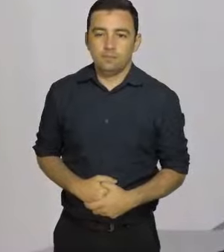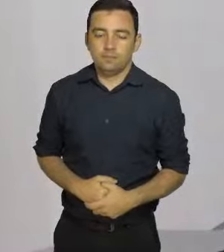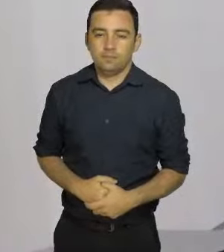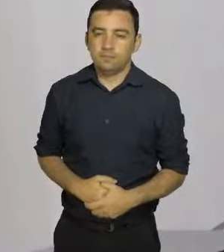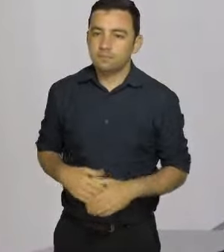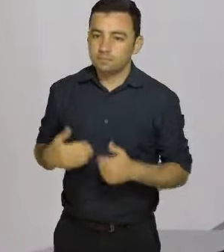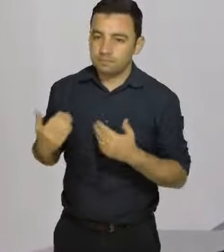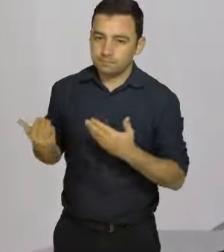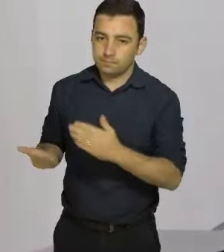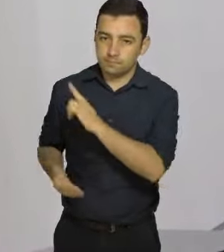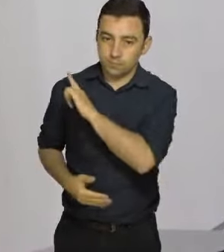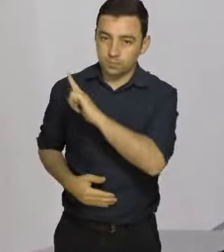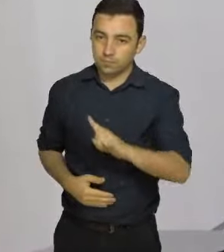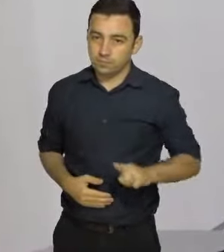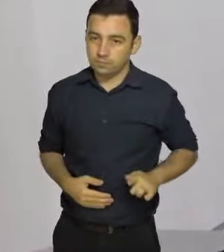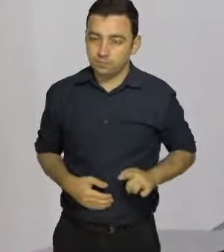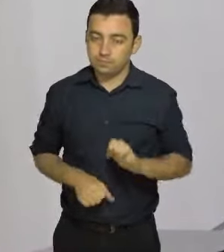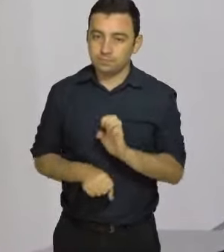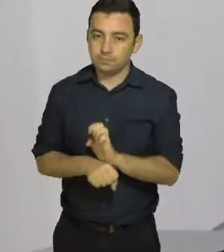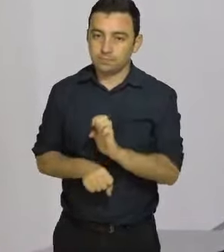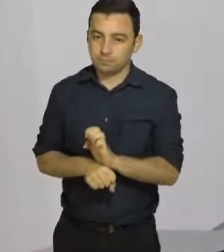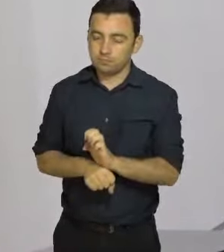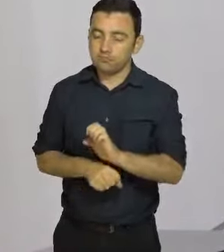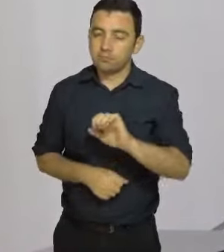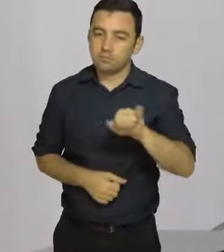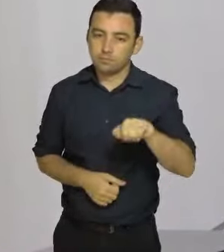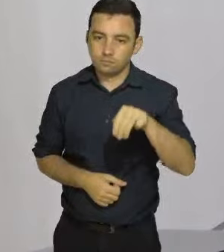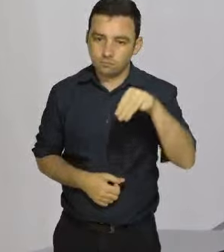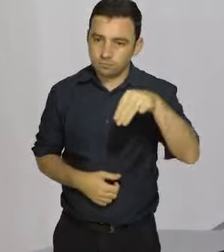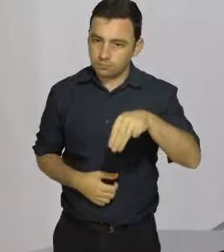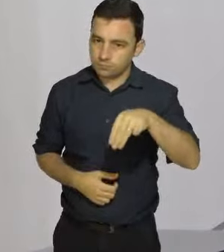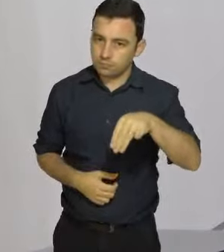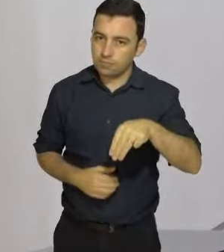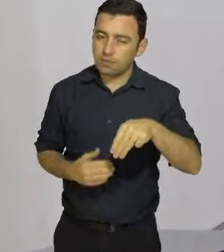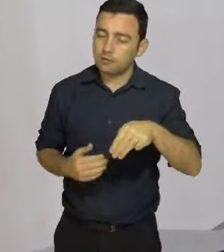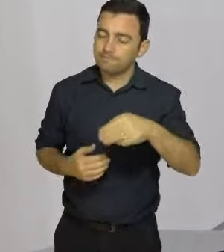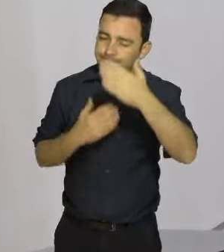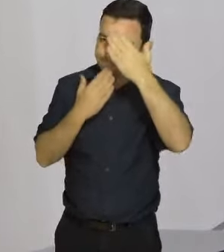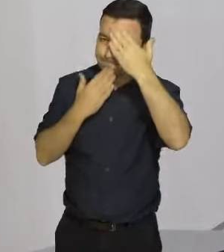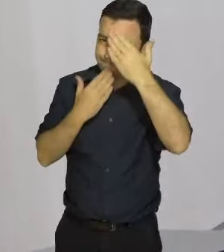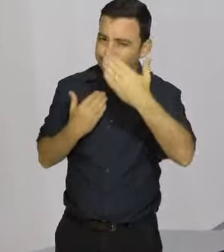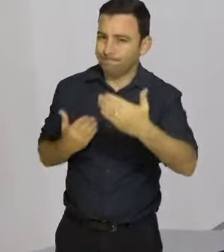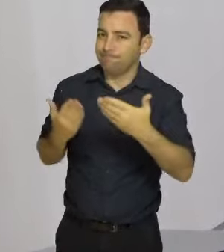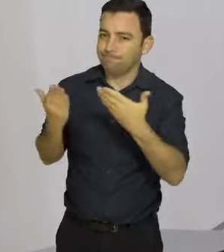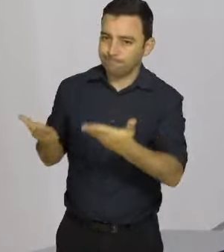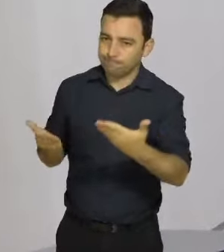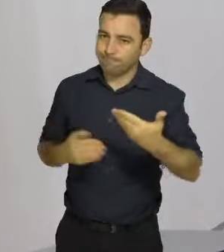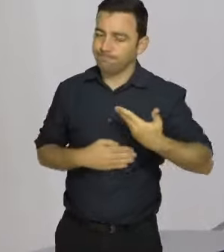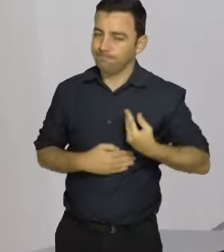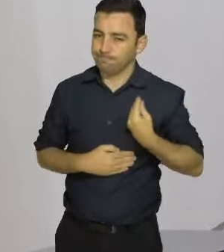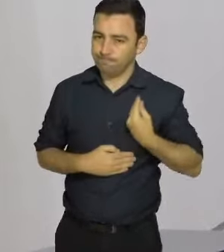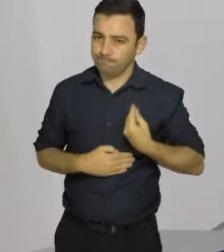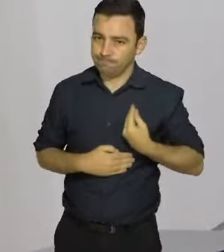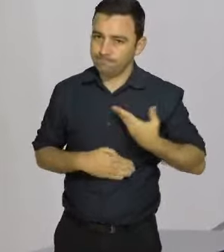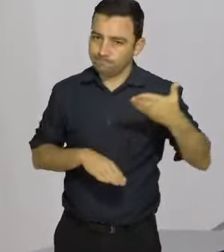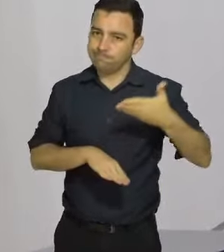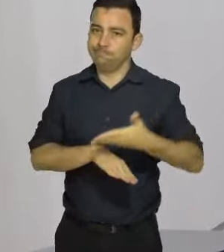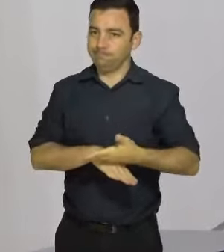Excelentíssimo governador do Estado, Jorginho Melo, muito obrigada publicamente pela sua presença. Acho que é um